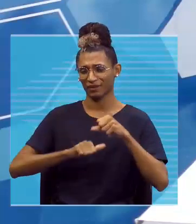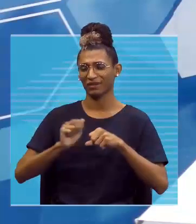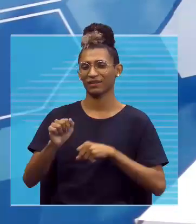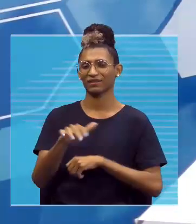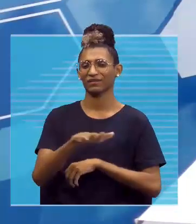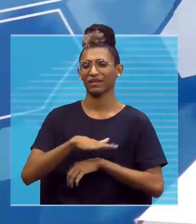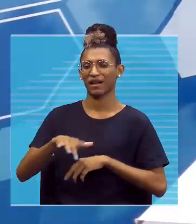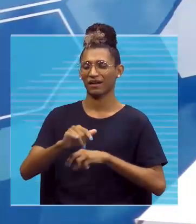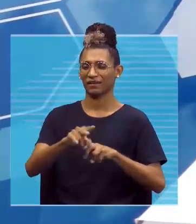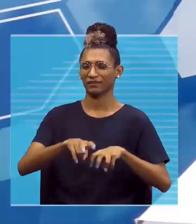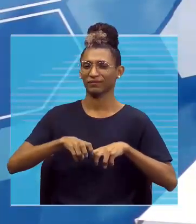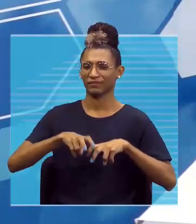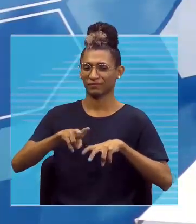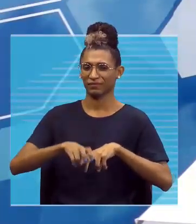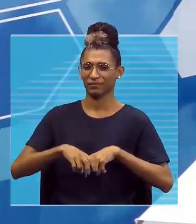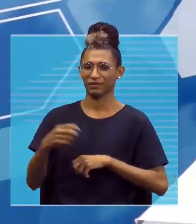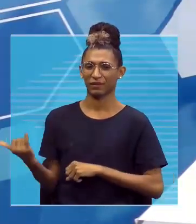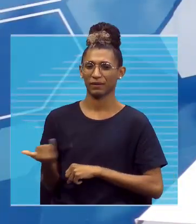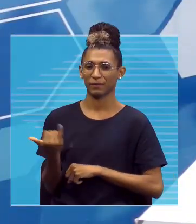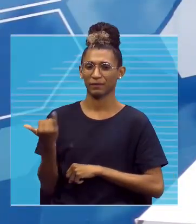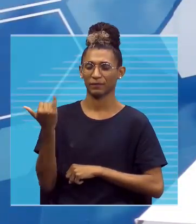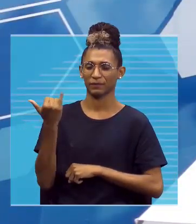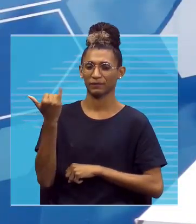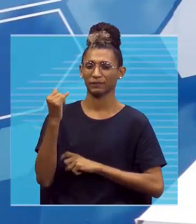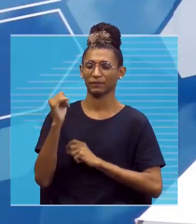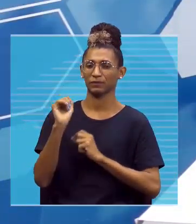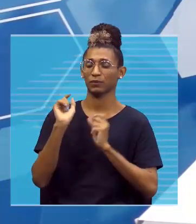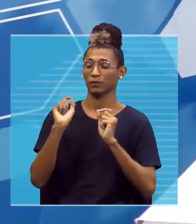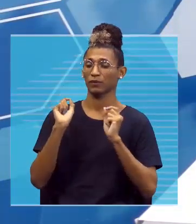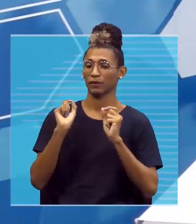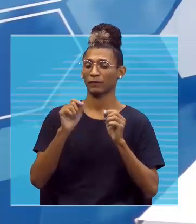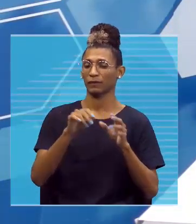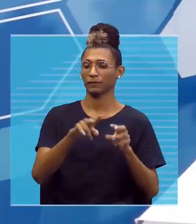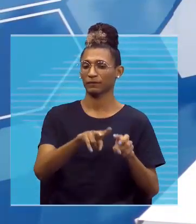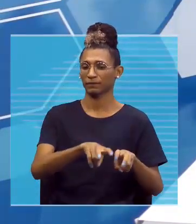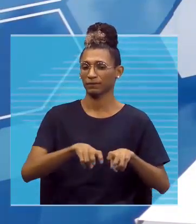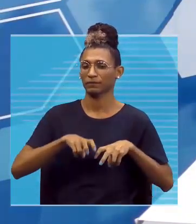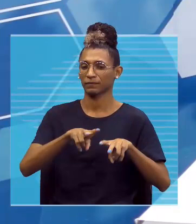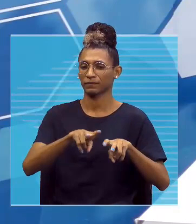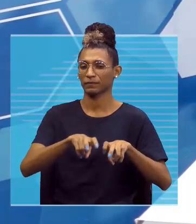Campo a importância da agricultura